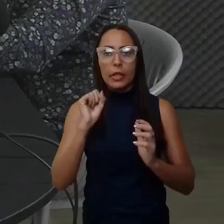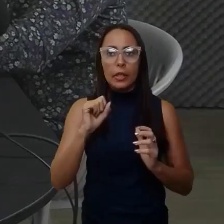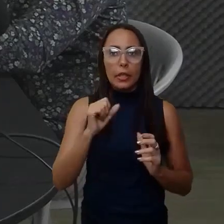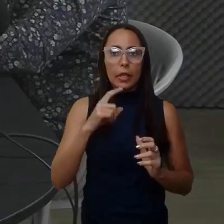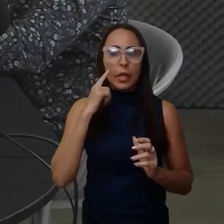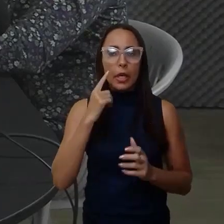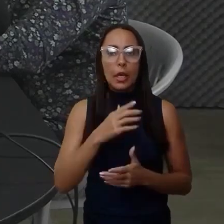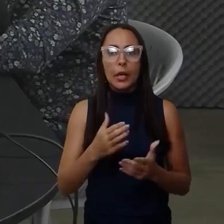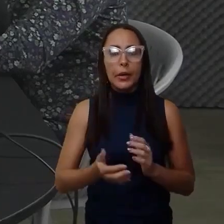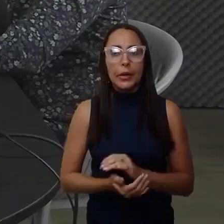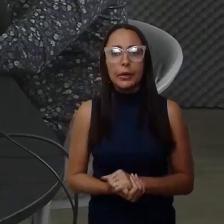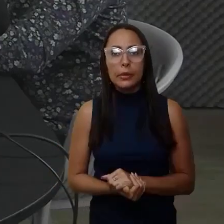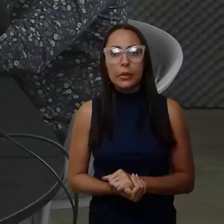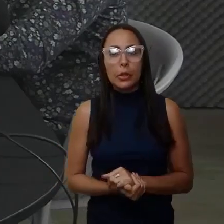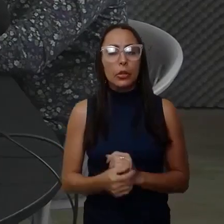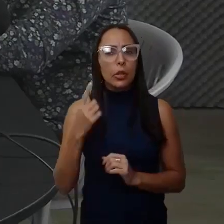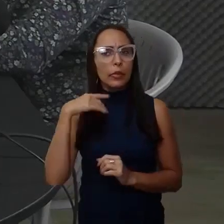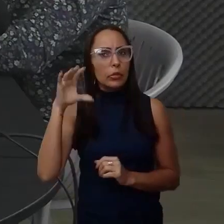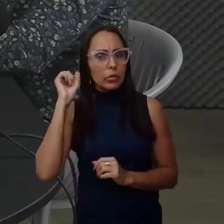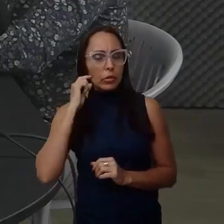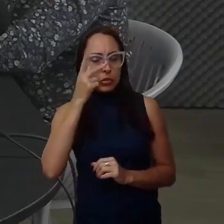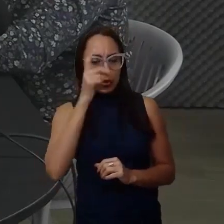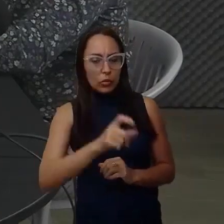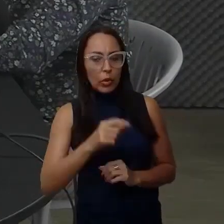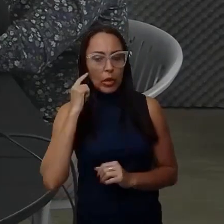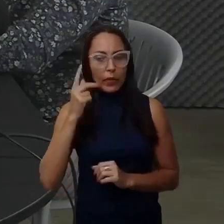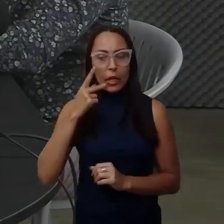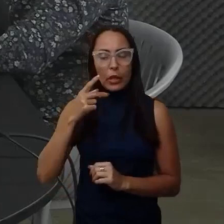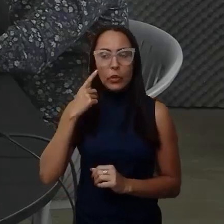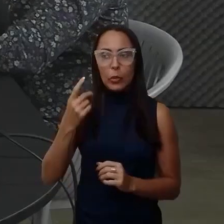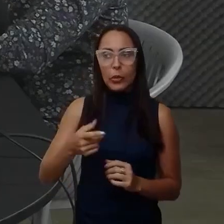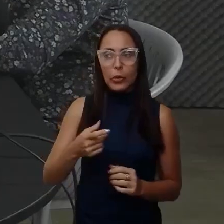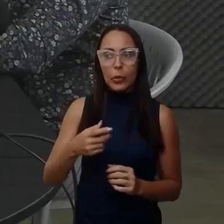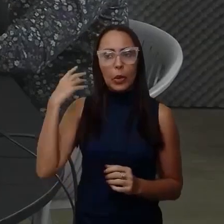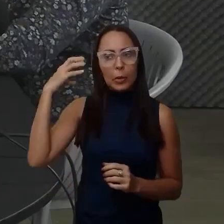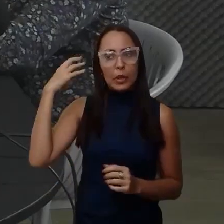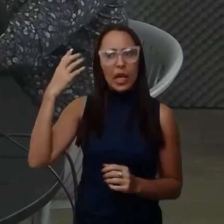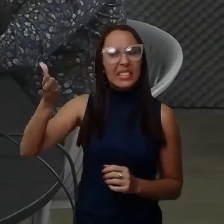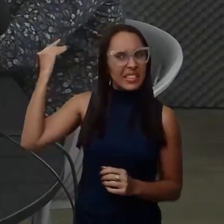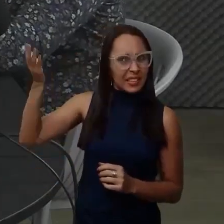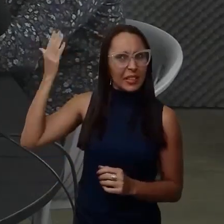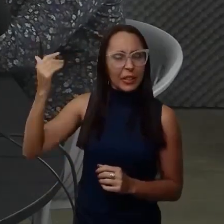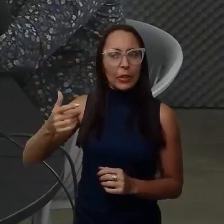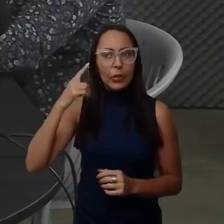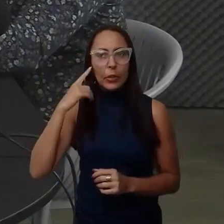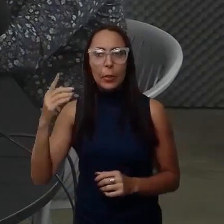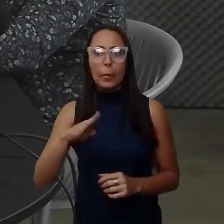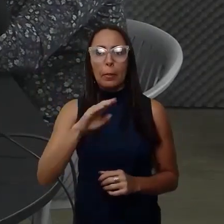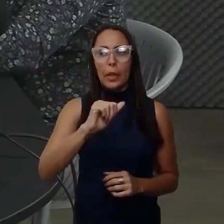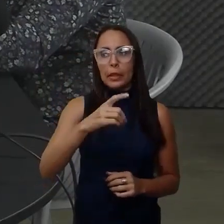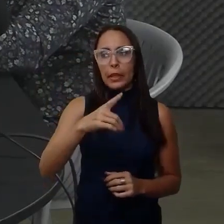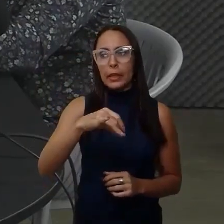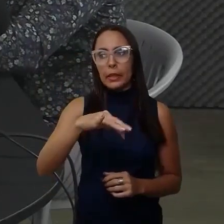Recentemente eu tava escutando as pessoas falarem assim sobre programas antigos de rádio, assim, coisas que o Bandeira 2, que até hoje o pessoal